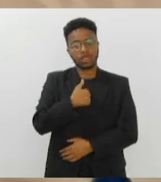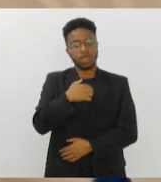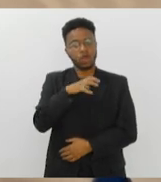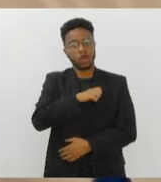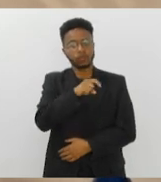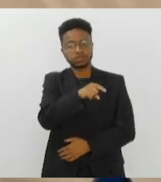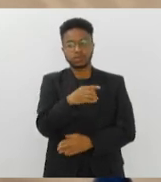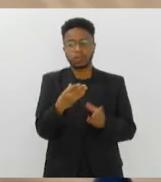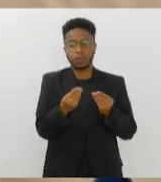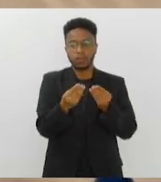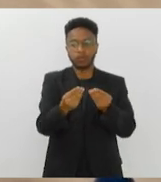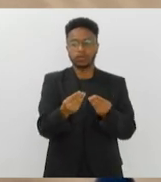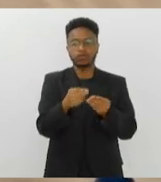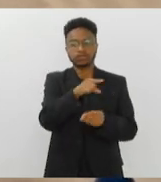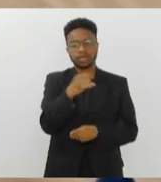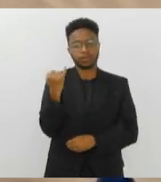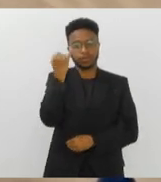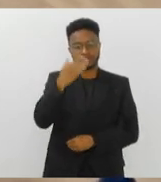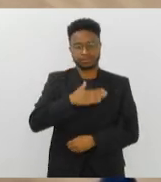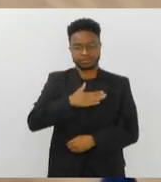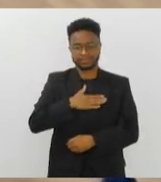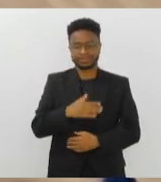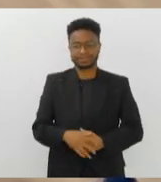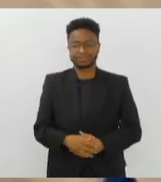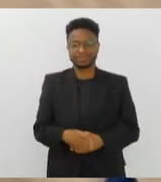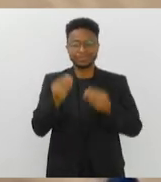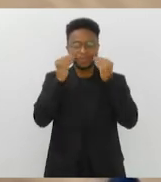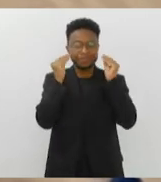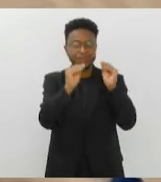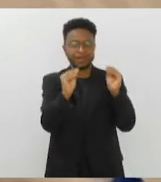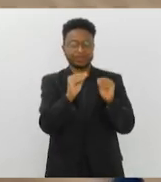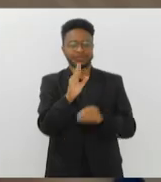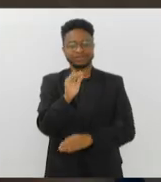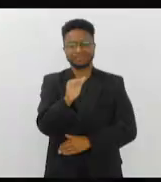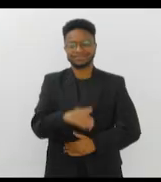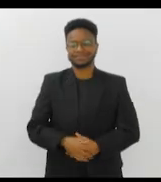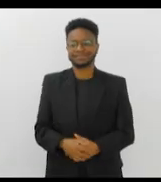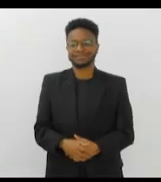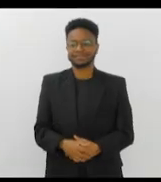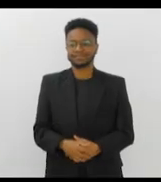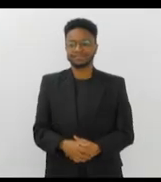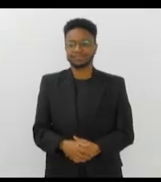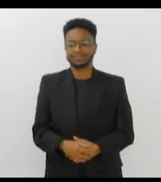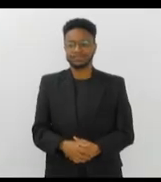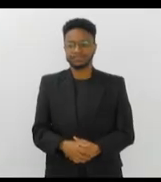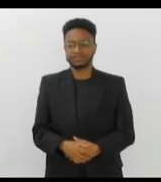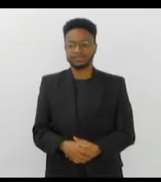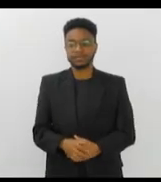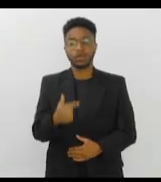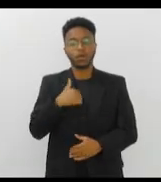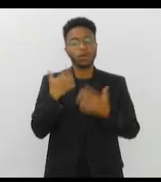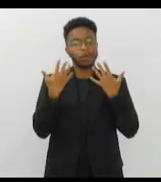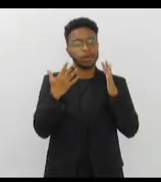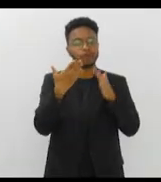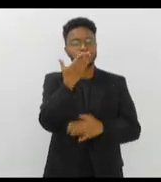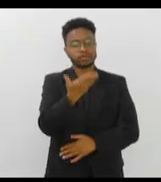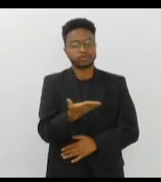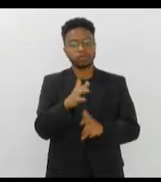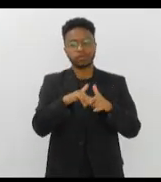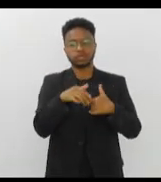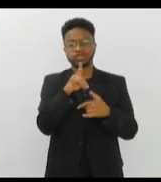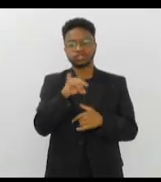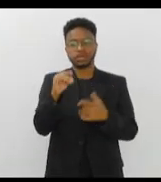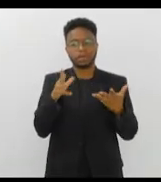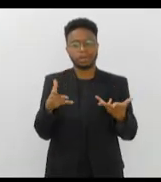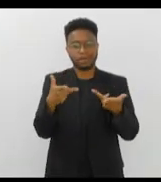muito e você é muito importante para mim. Um beijo. Parabenizar você por este dia tão